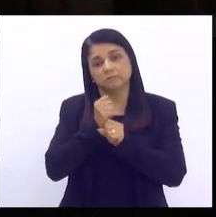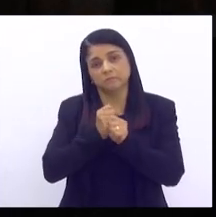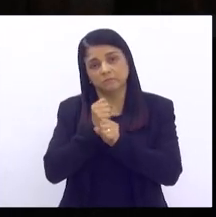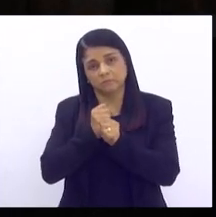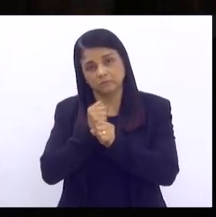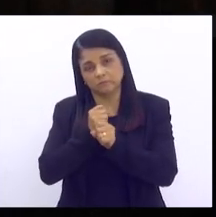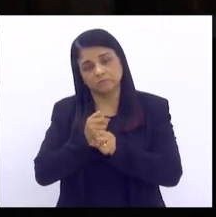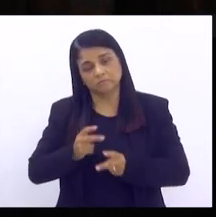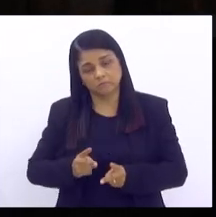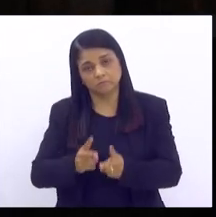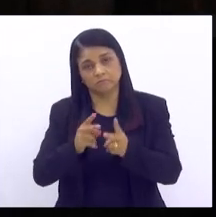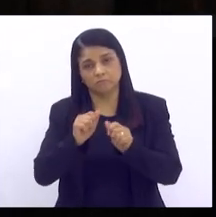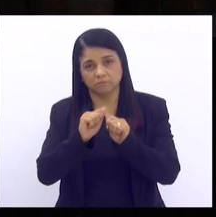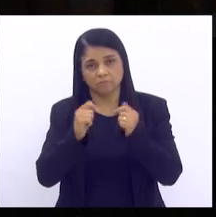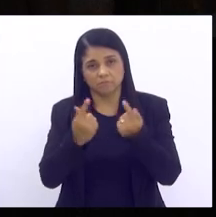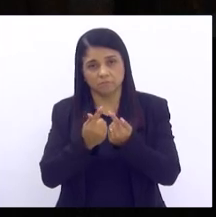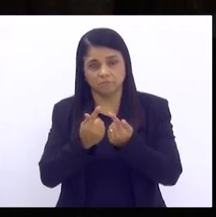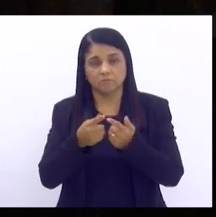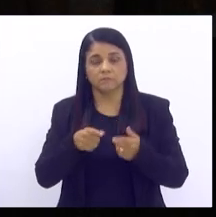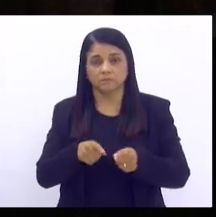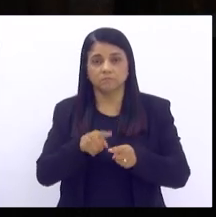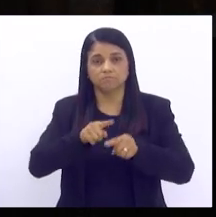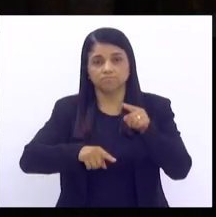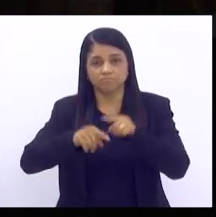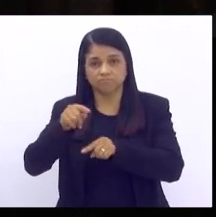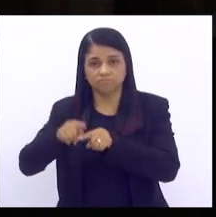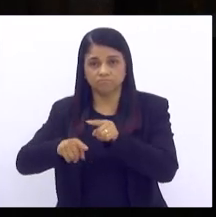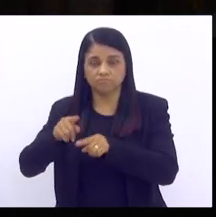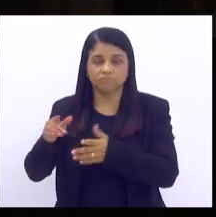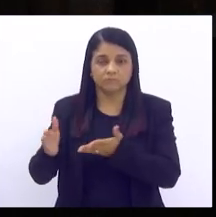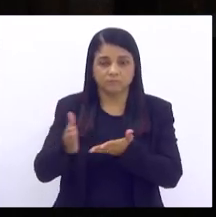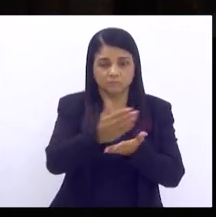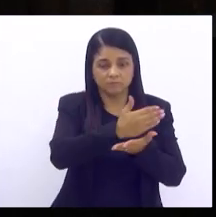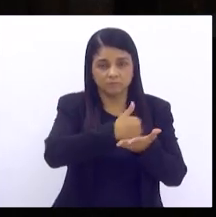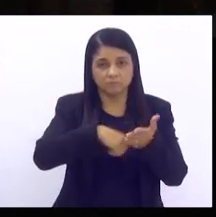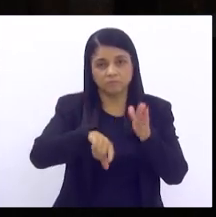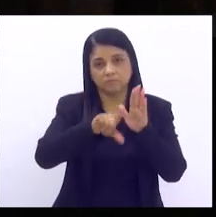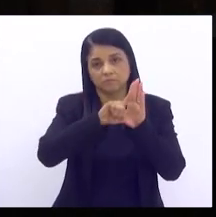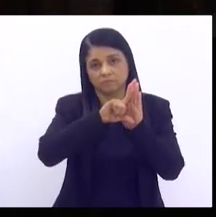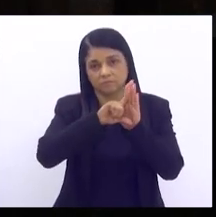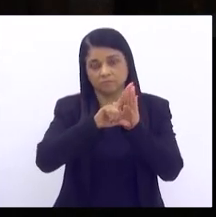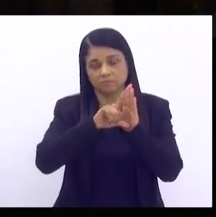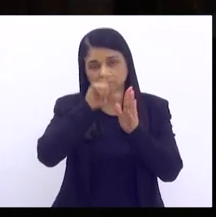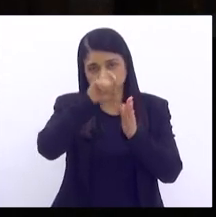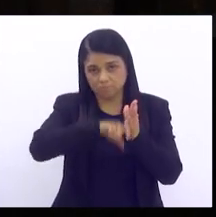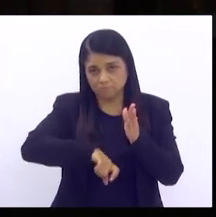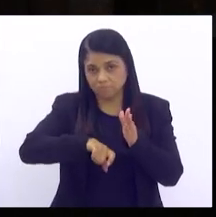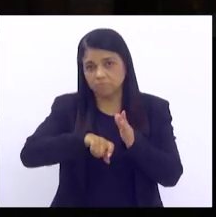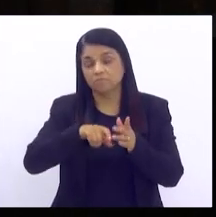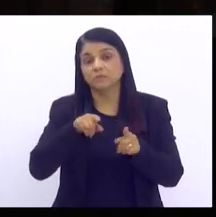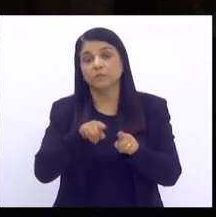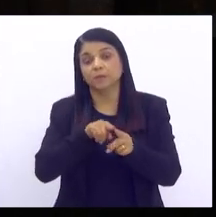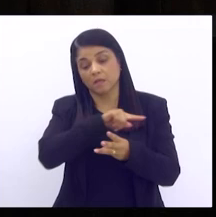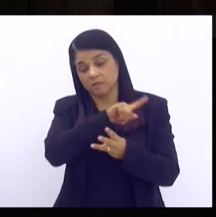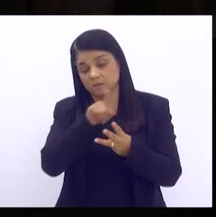discute aqui na casa, que é nos instrumentos da lei orçamentária. Sendo que esse ano tem um terceiro